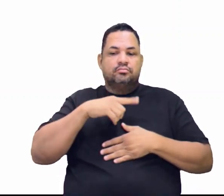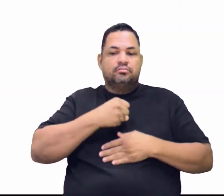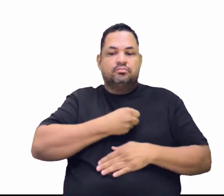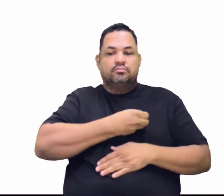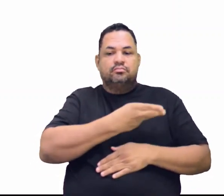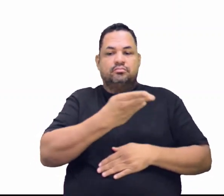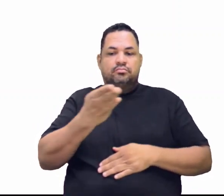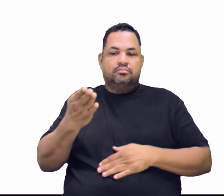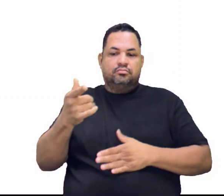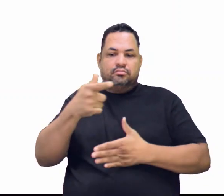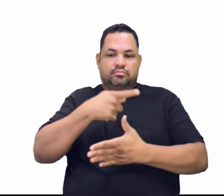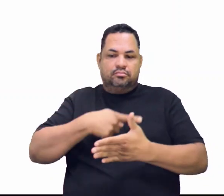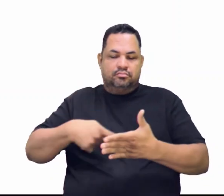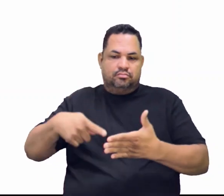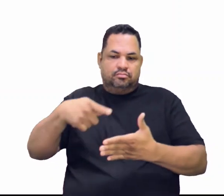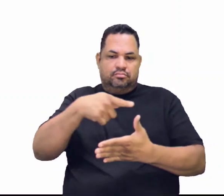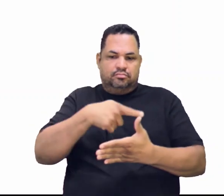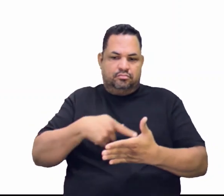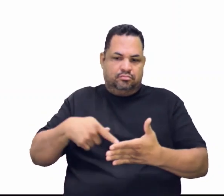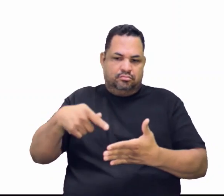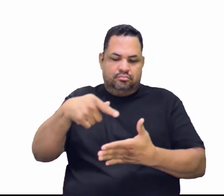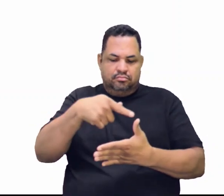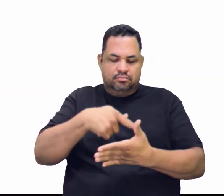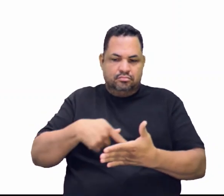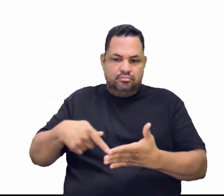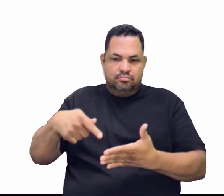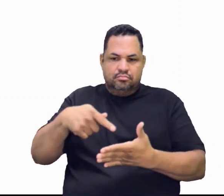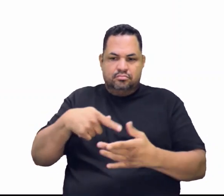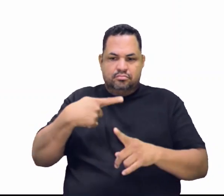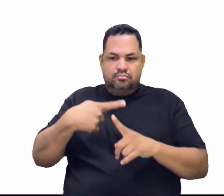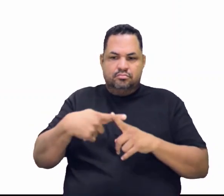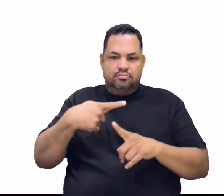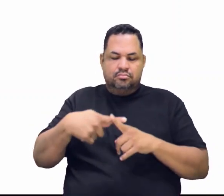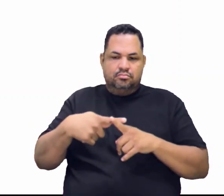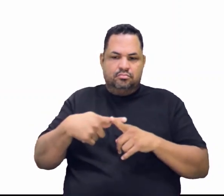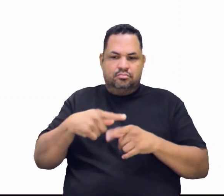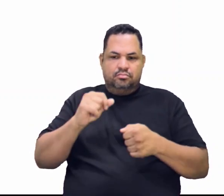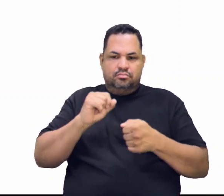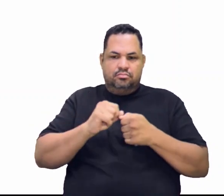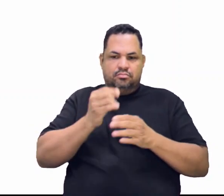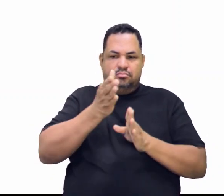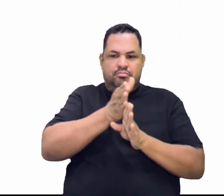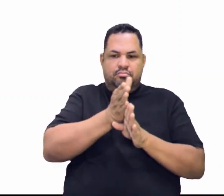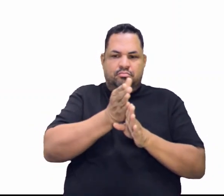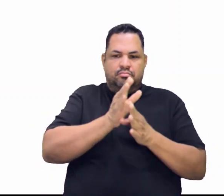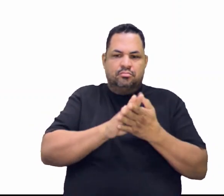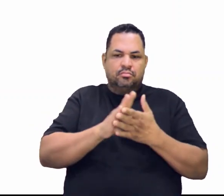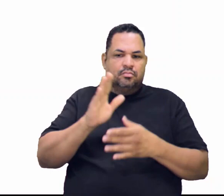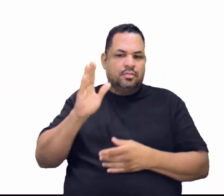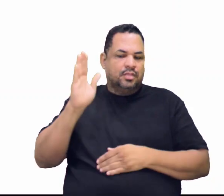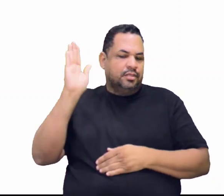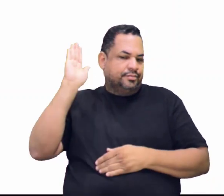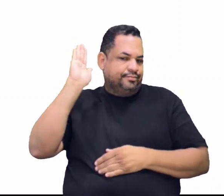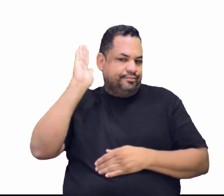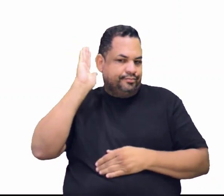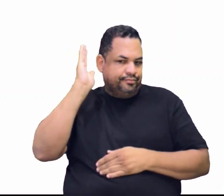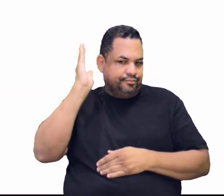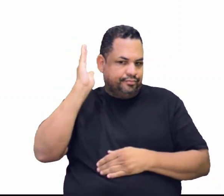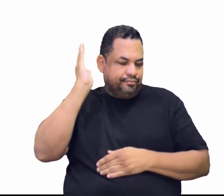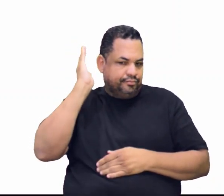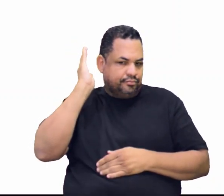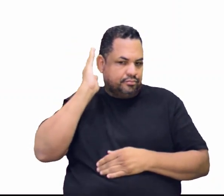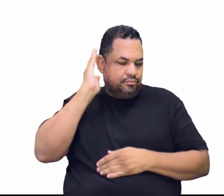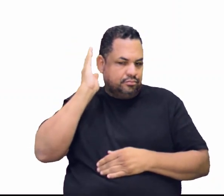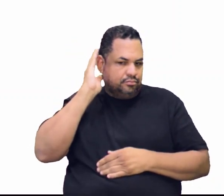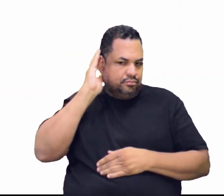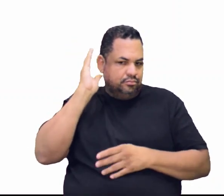esse quantitativo de quilombos devido a estar fazendo fronteira com Mato Grosso,